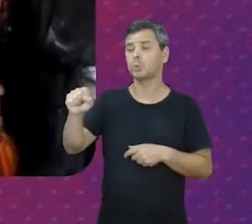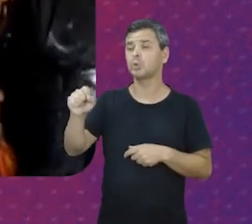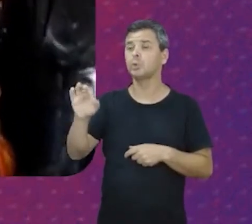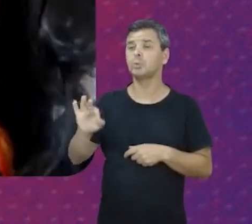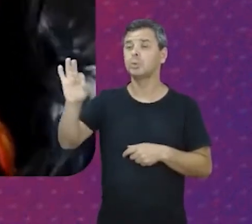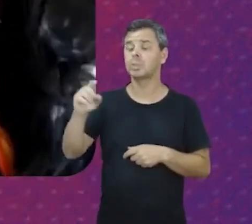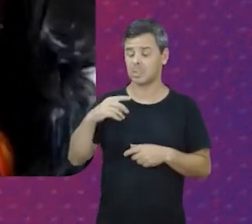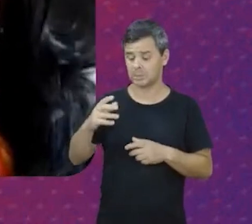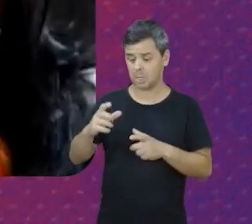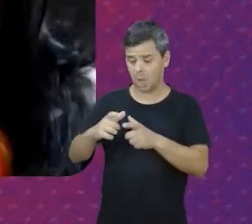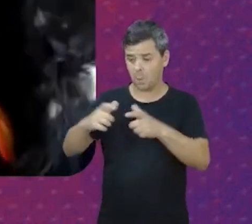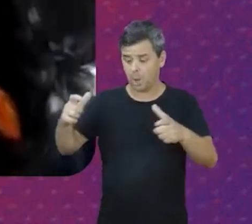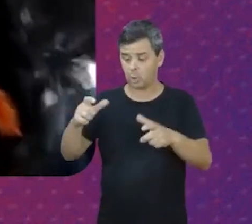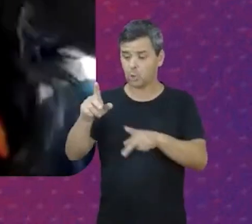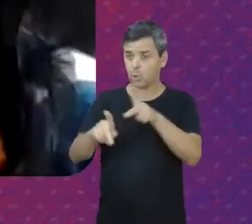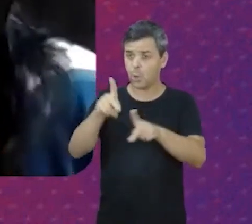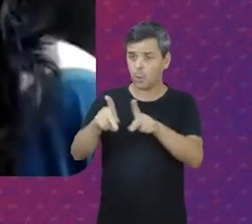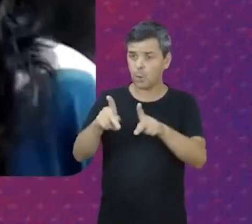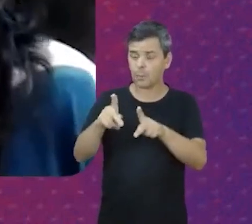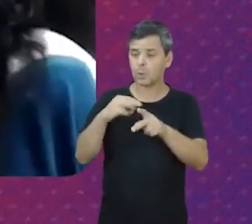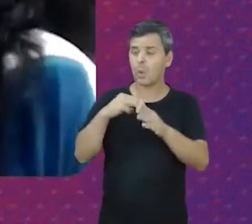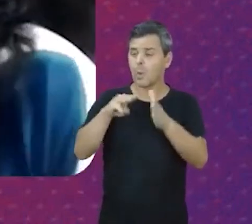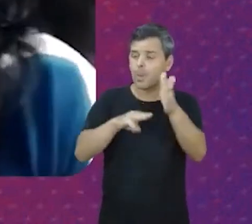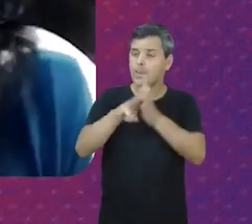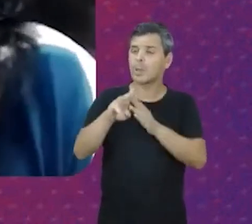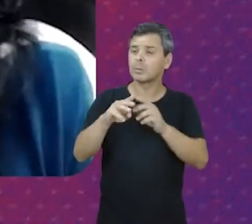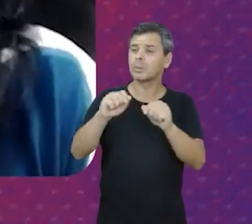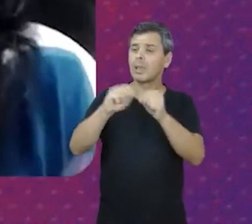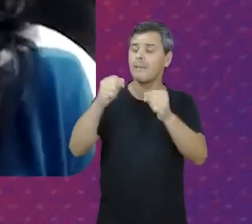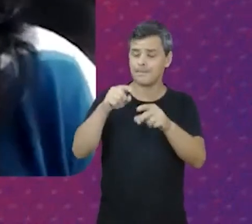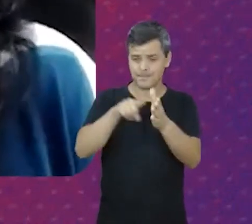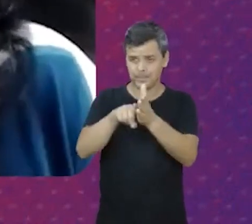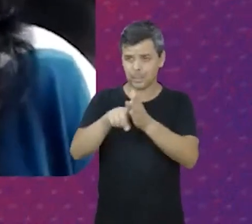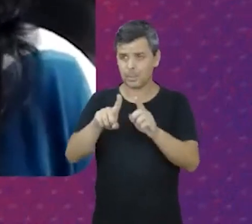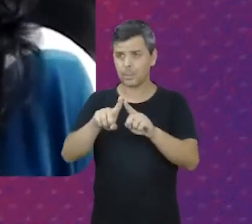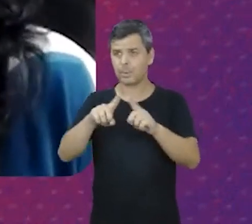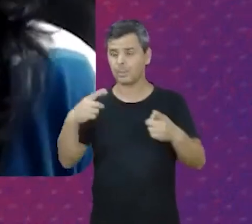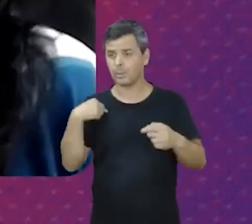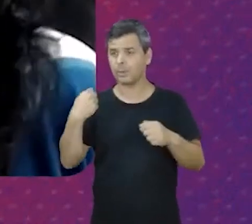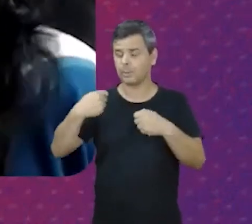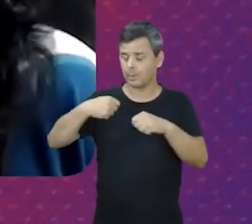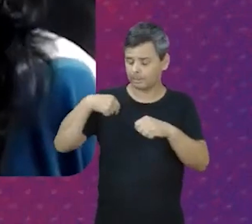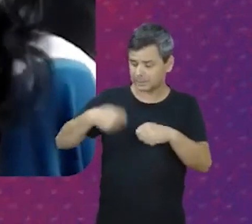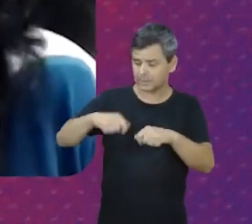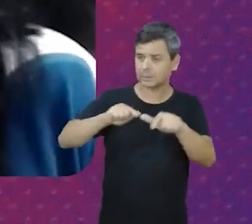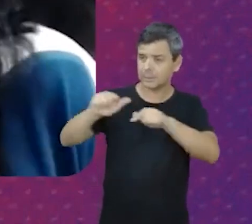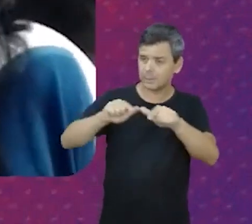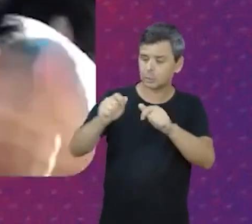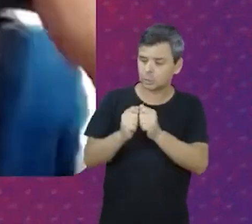crescimento é fruto de mudanças do método da pesquisa, porque vira e mexe a gente tem que estar trabalhando com